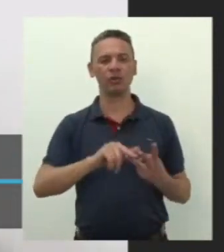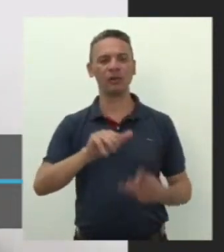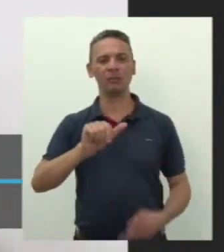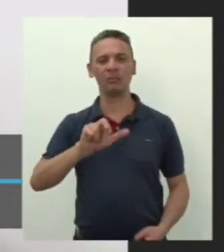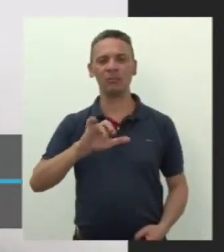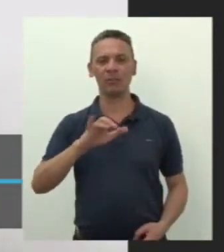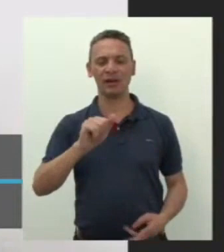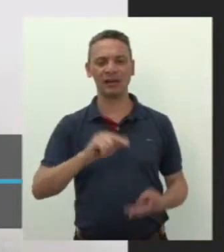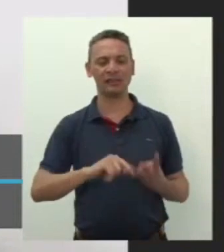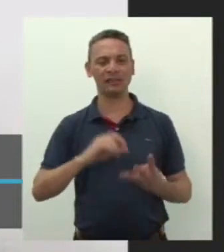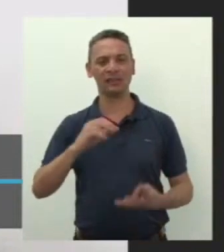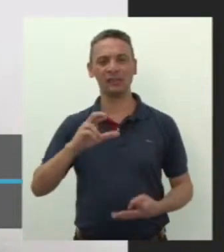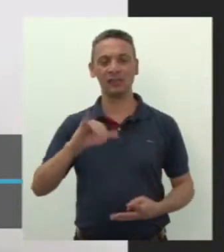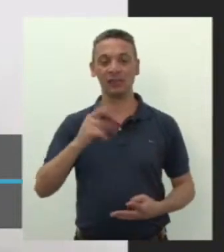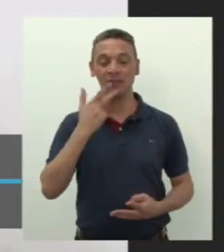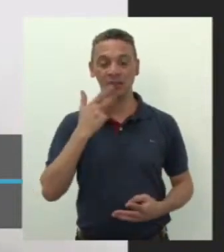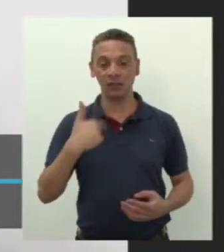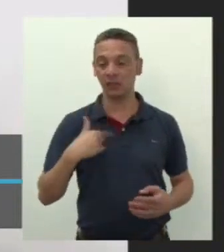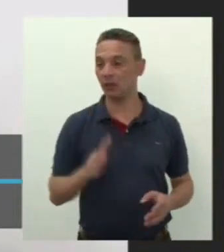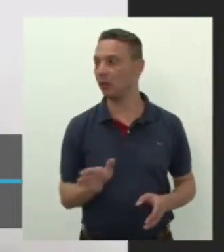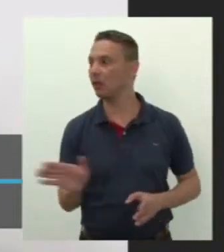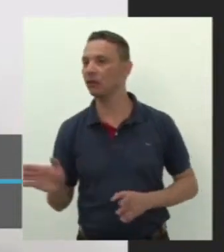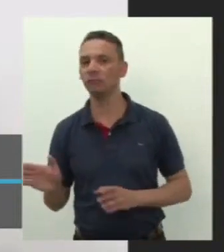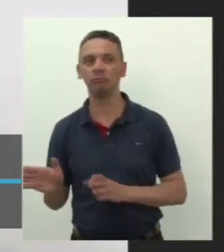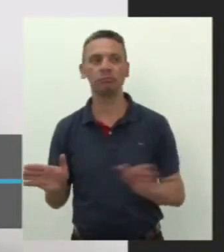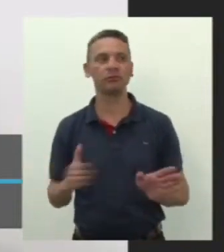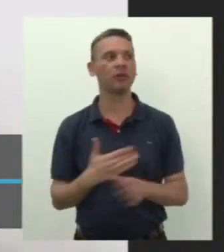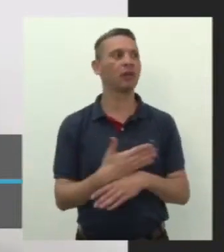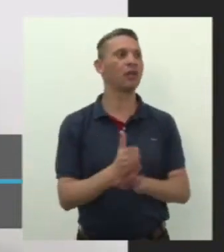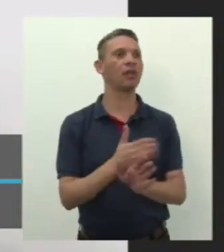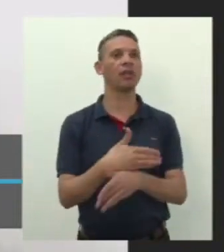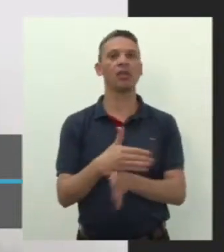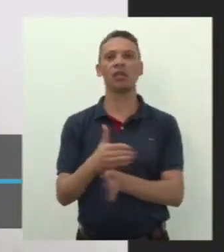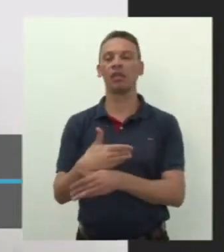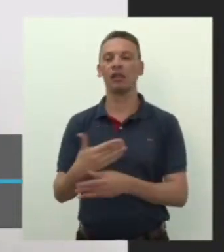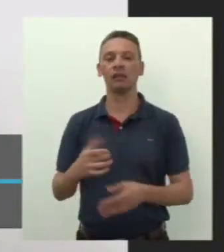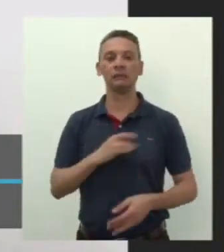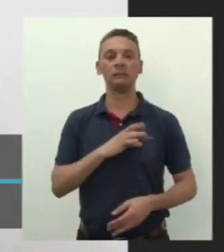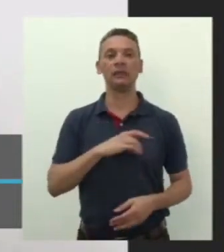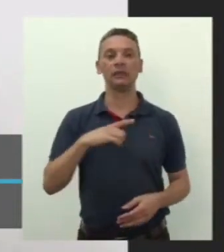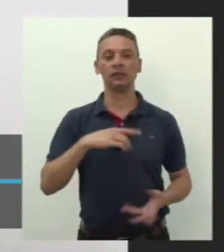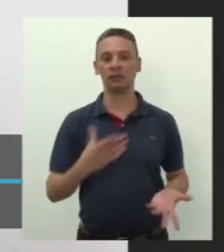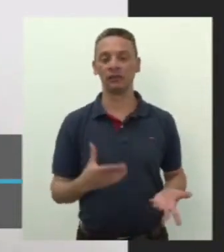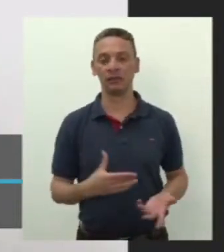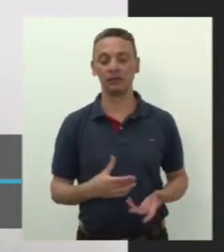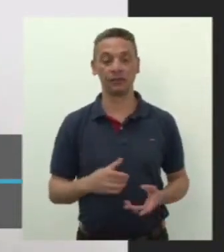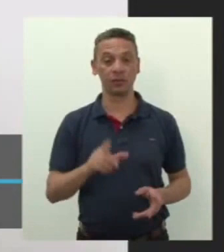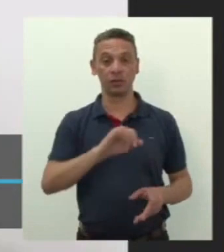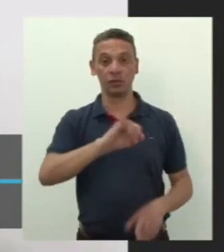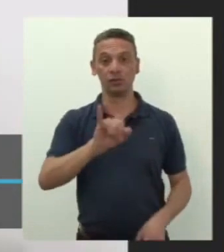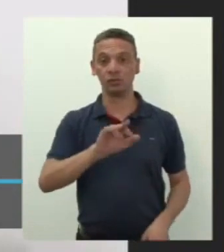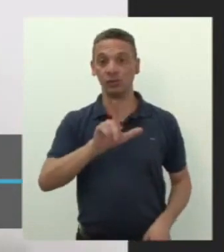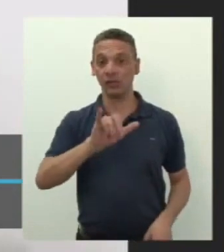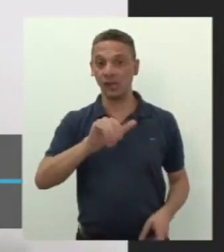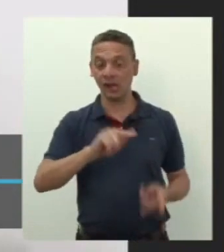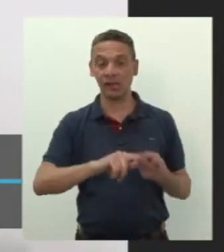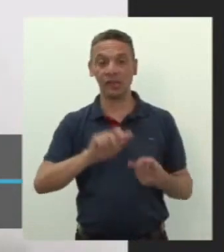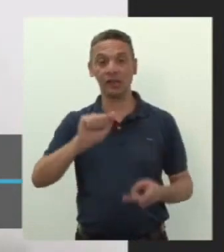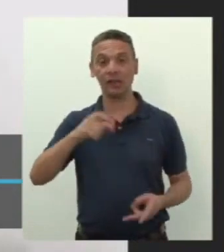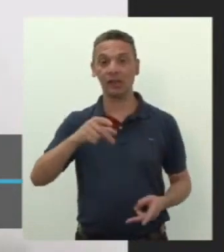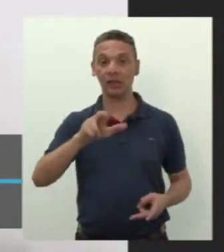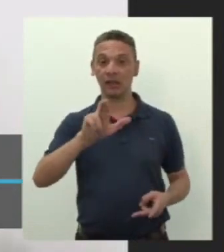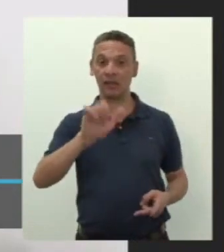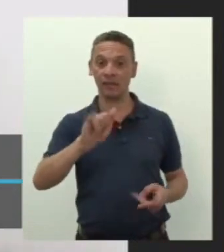disseram perdidas e inseguras. A professora Juliana, a Andréia, a Tatiana